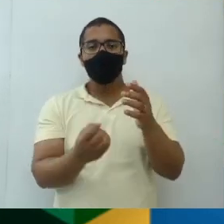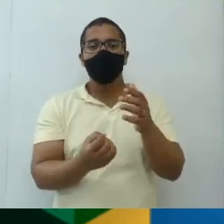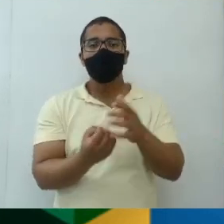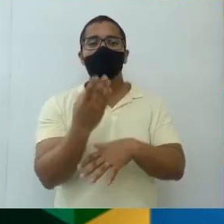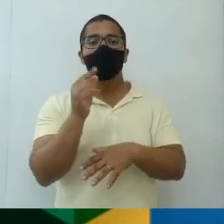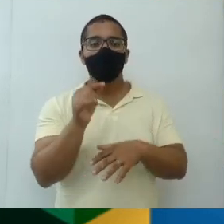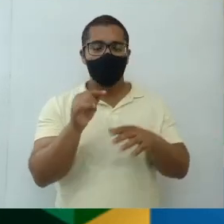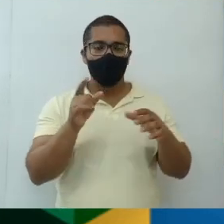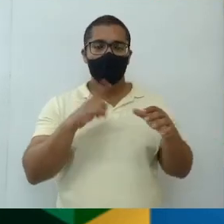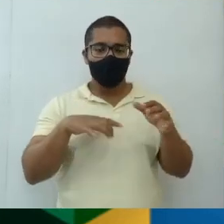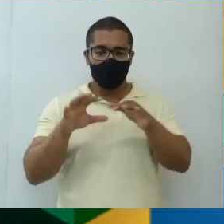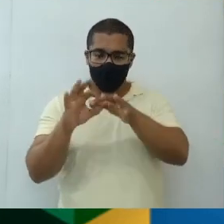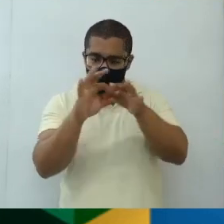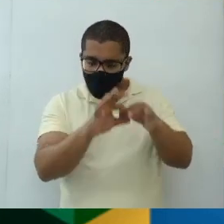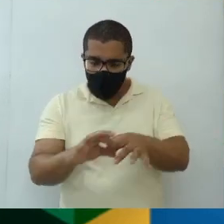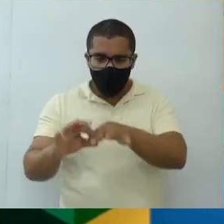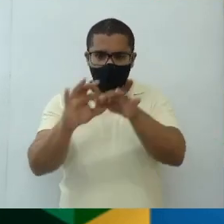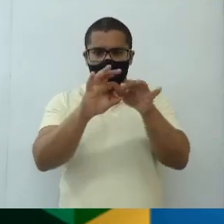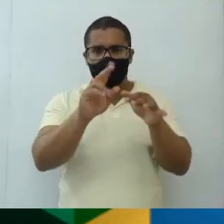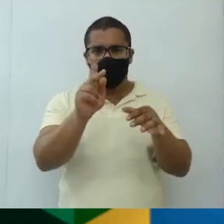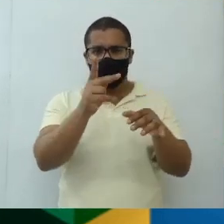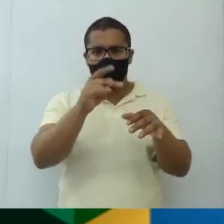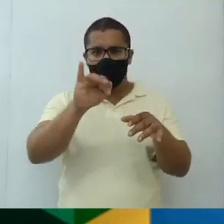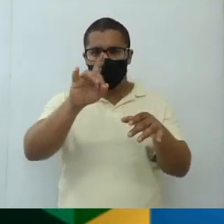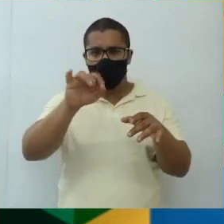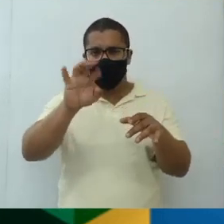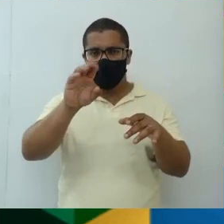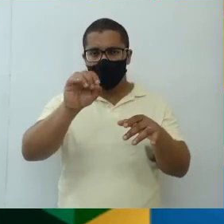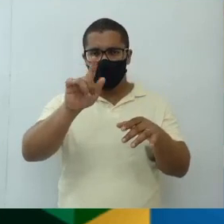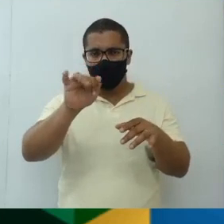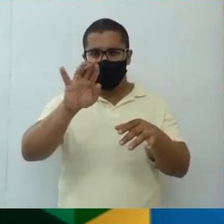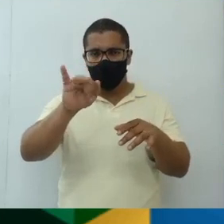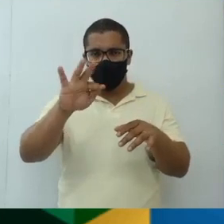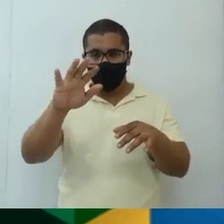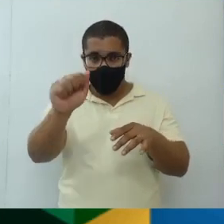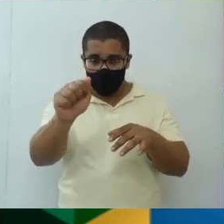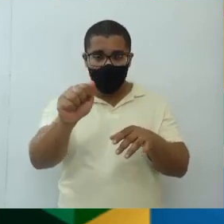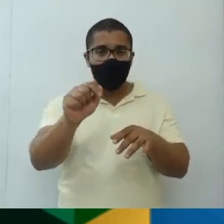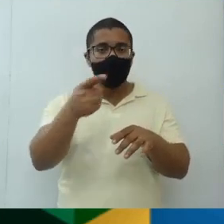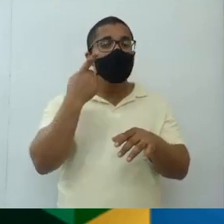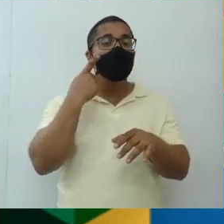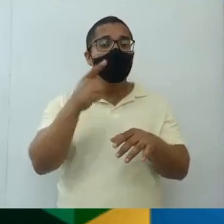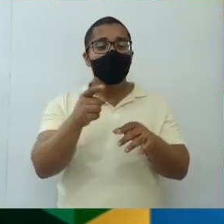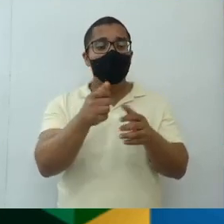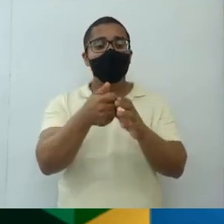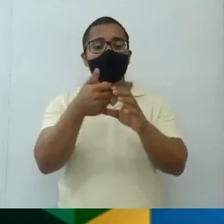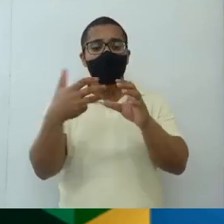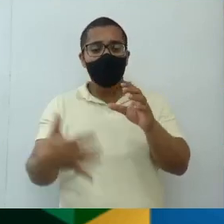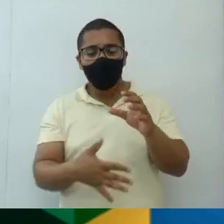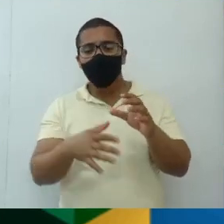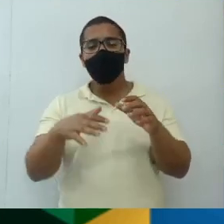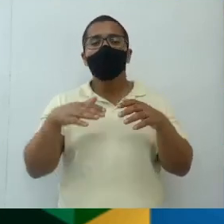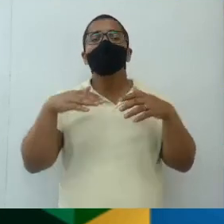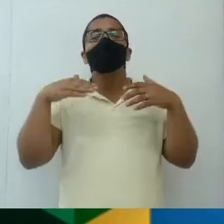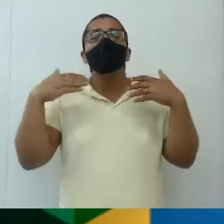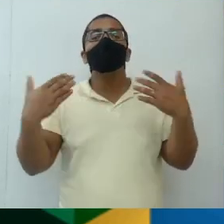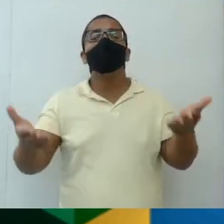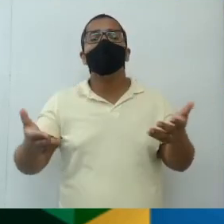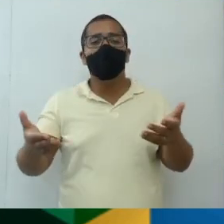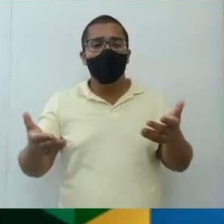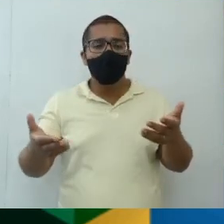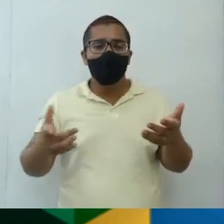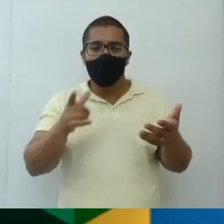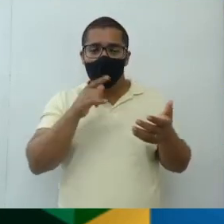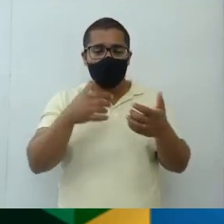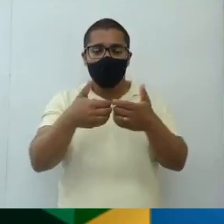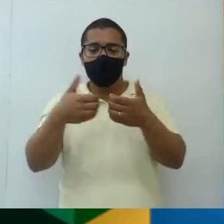rede hidrográfica a consideração principal para distinguir ou separar uma bacia hidrográfica da outra é o que